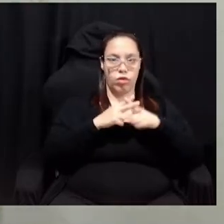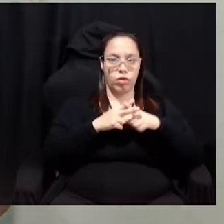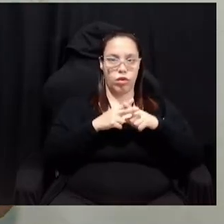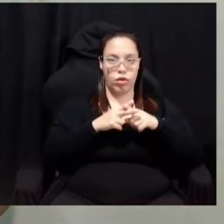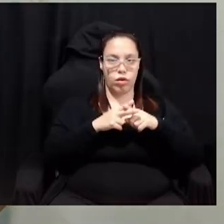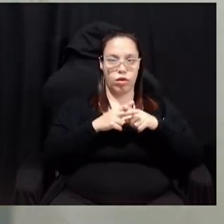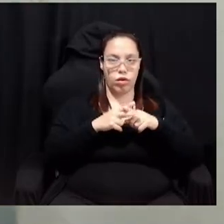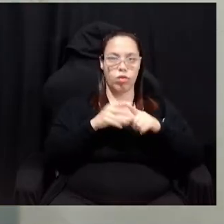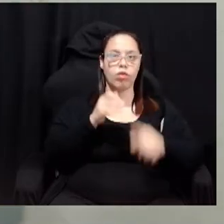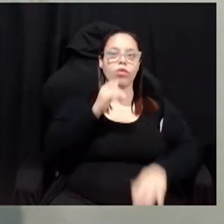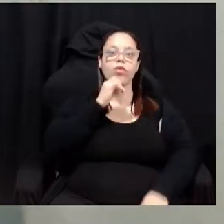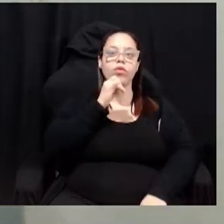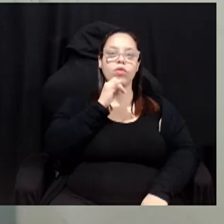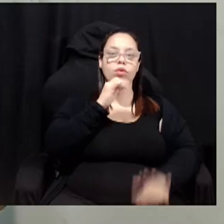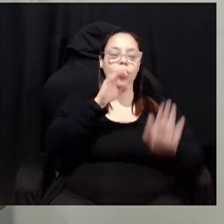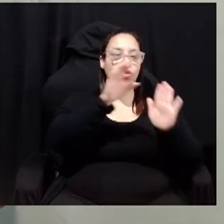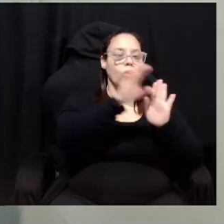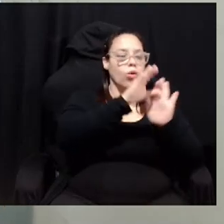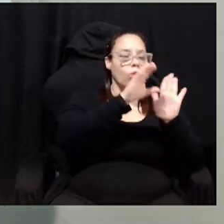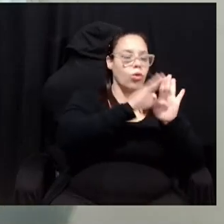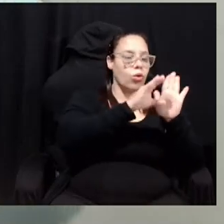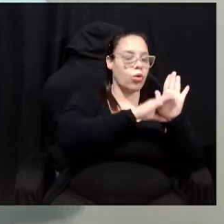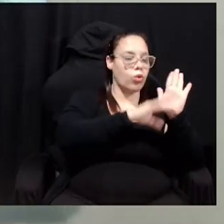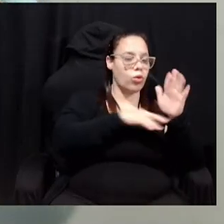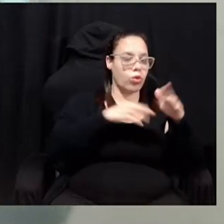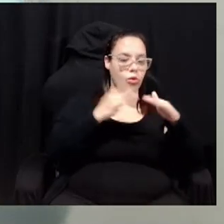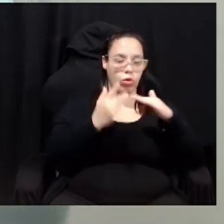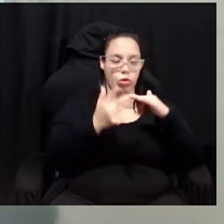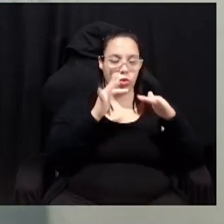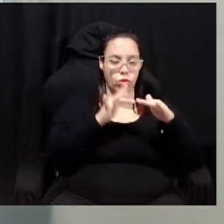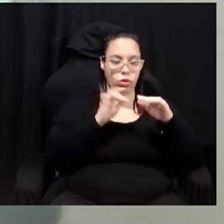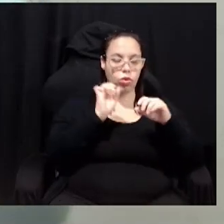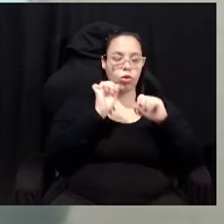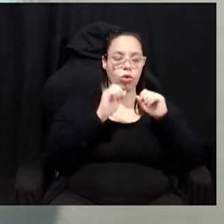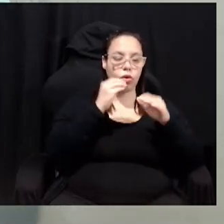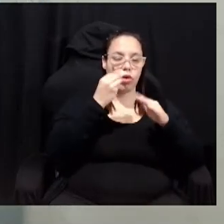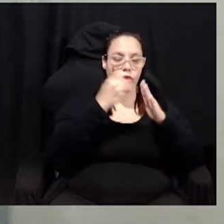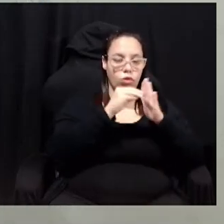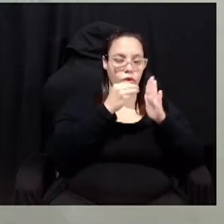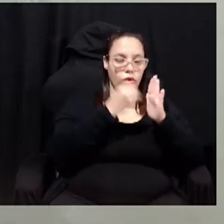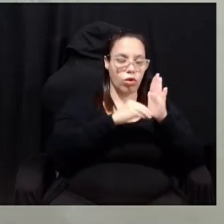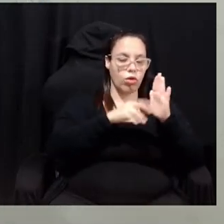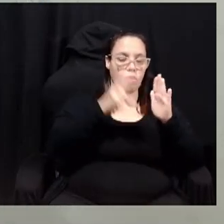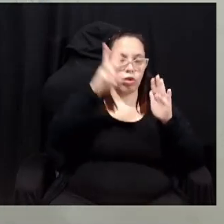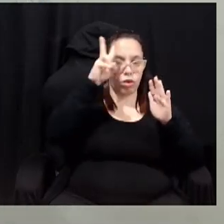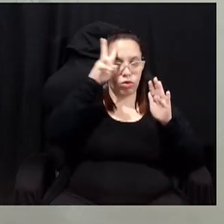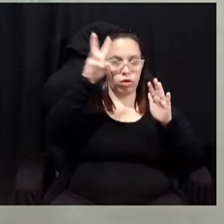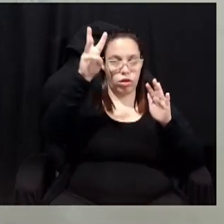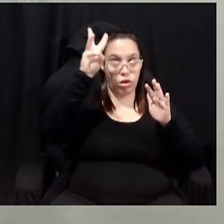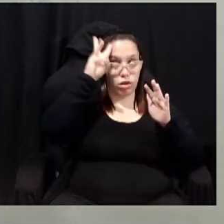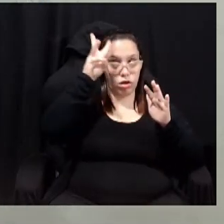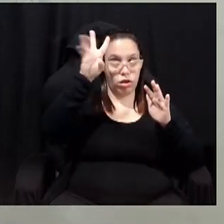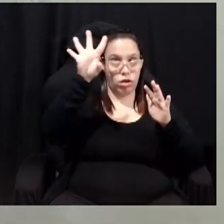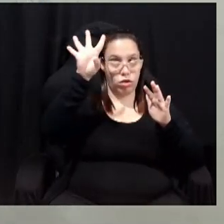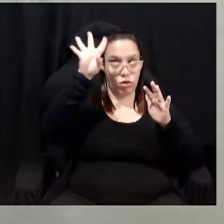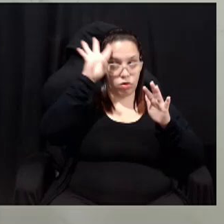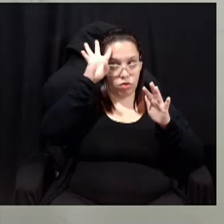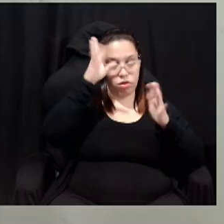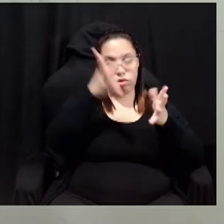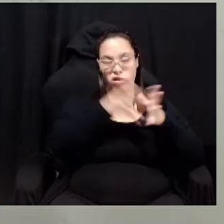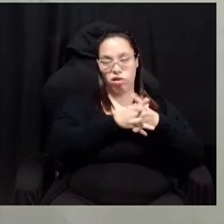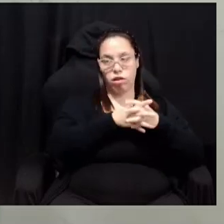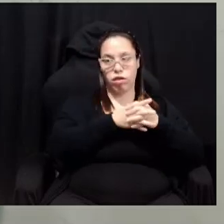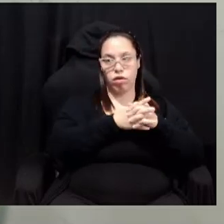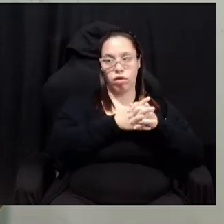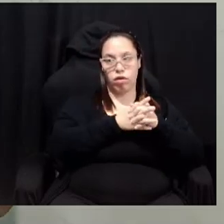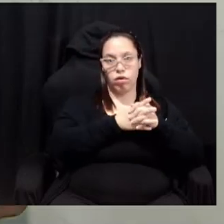um cronograma das suas redes sociais, o que ele vai postar na segunda, na terça. A inteligência artificial abrevia muito isso, mas ao mesmo tempo eu